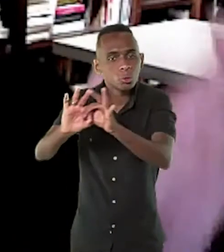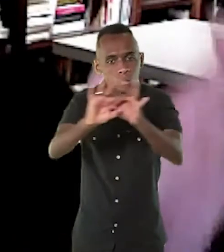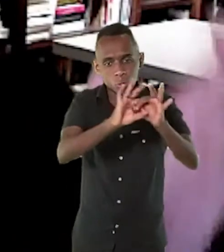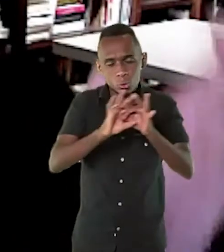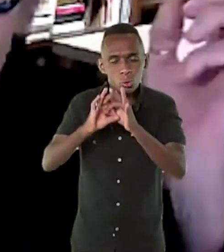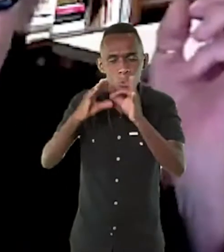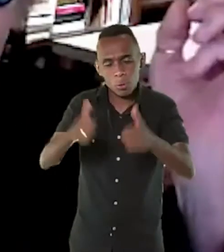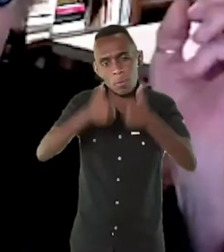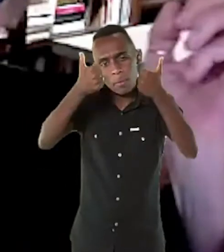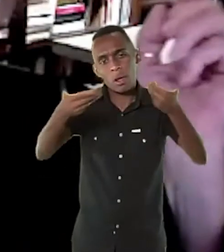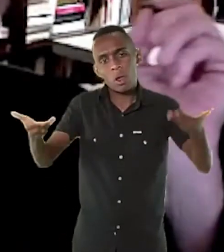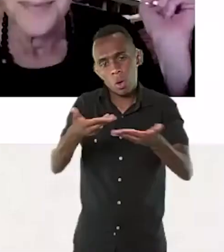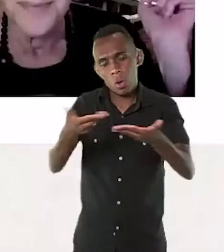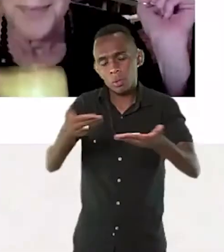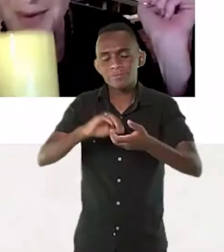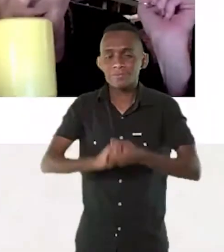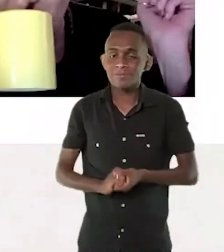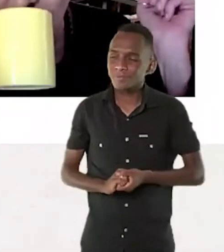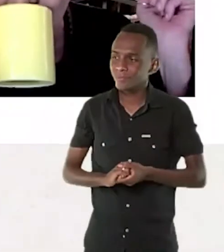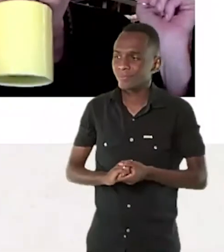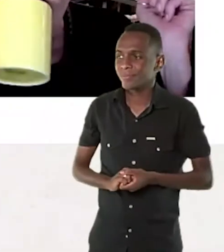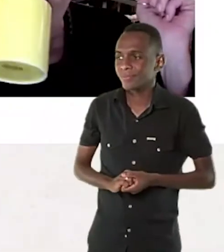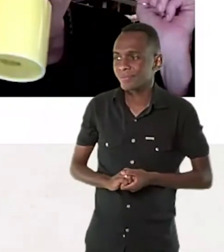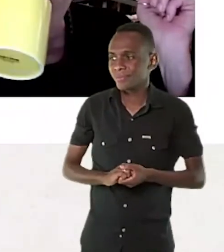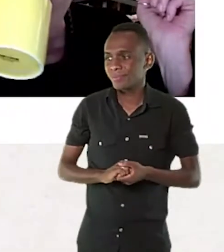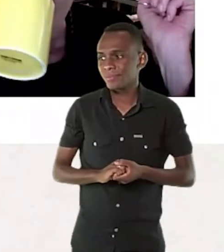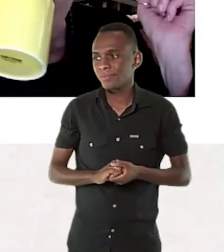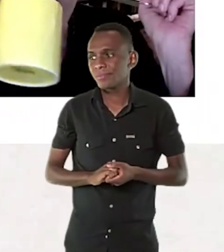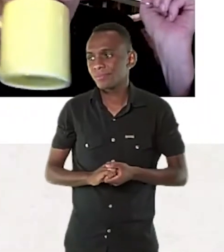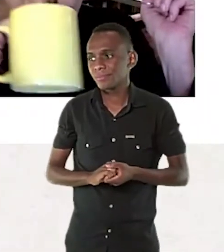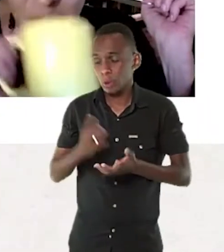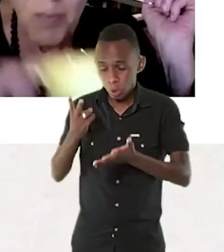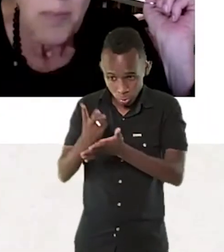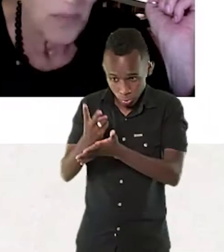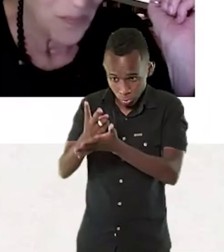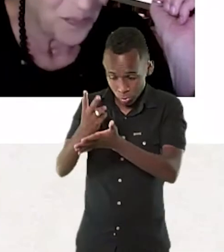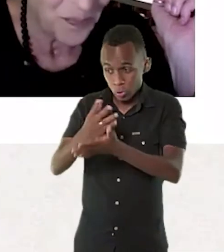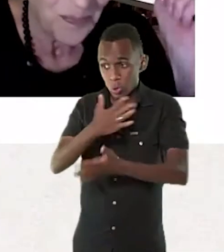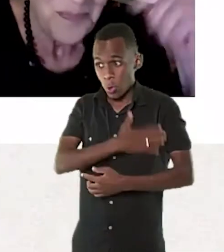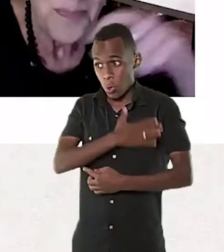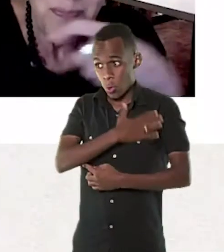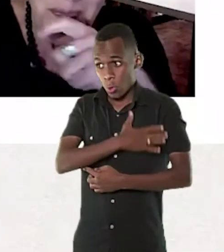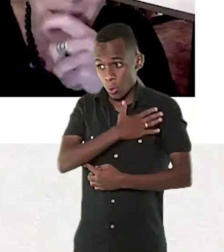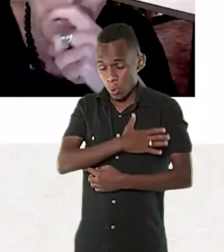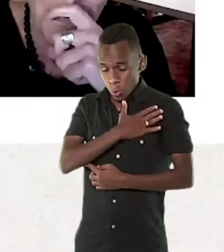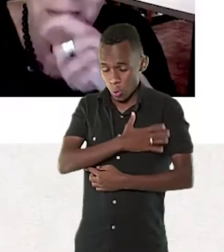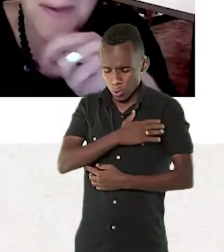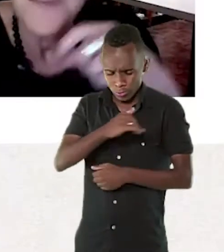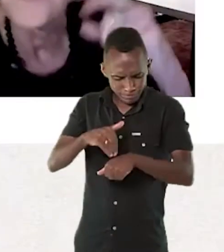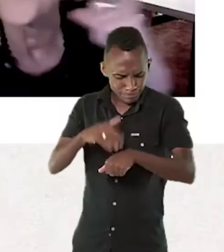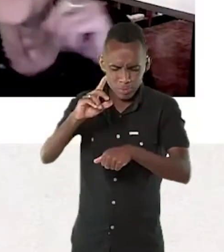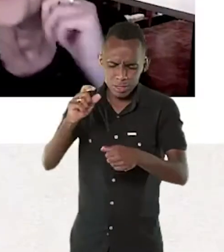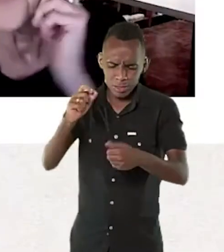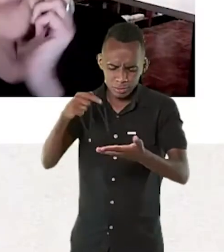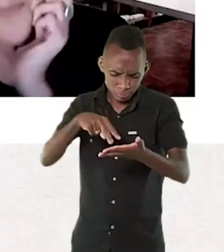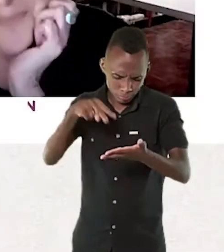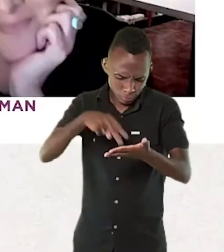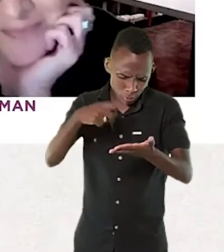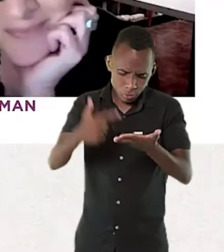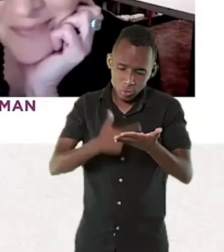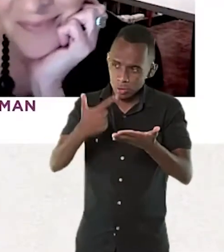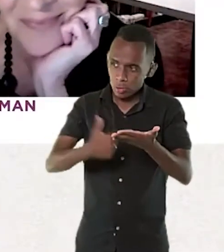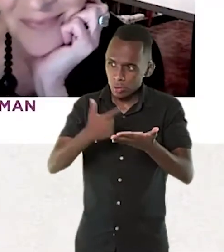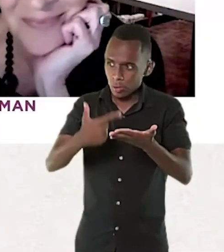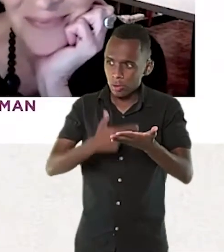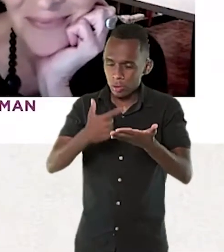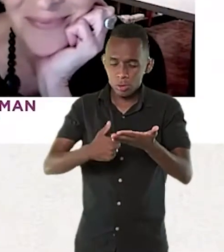né? Vamos lá, vamos lá. O que eu gosto mais do seu livro é que a matéria-prima dele é